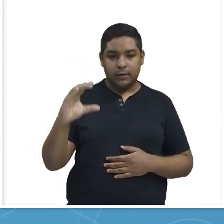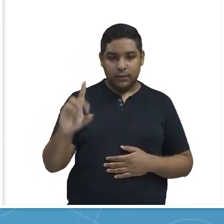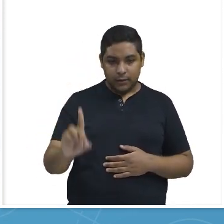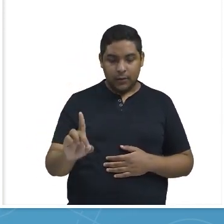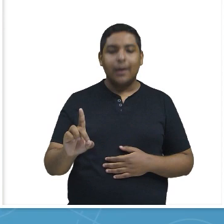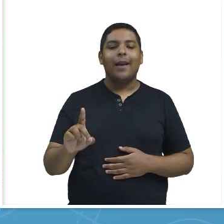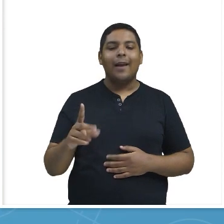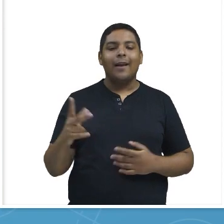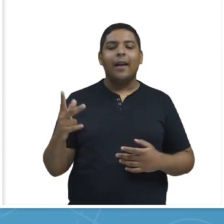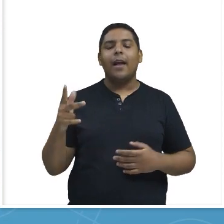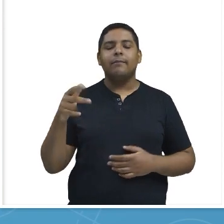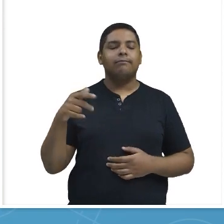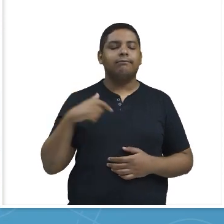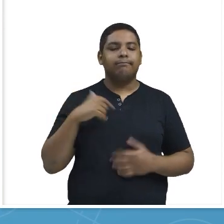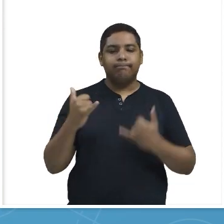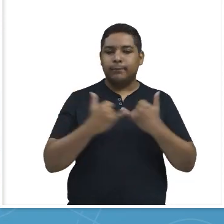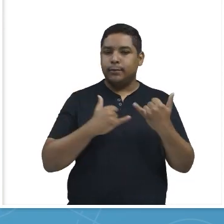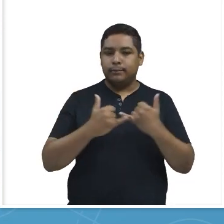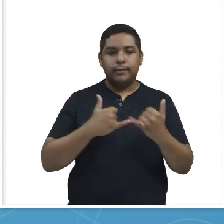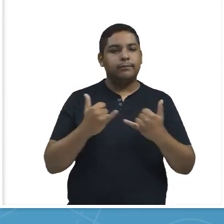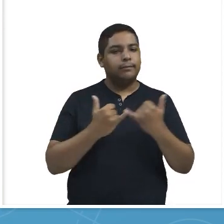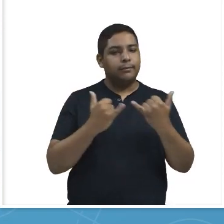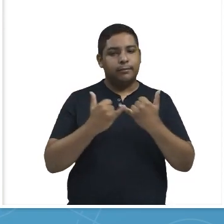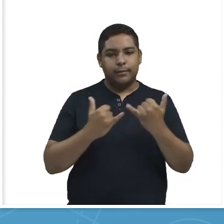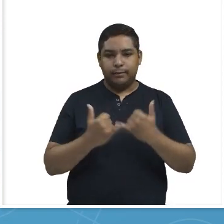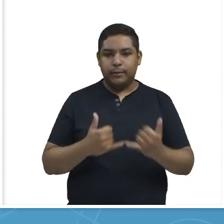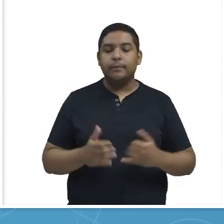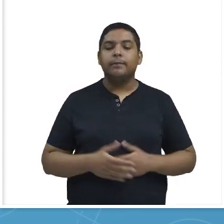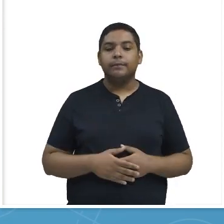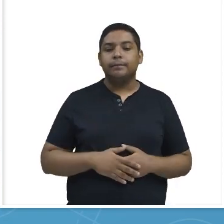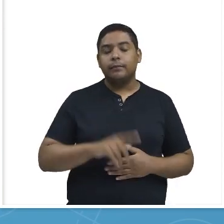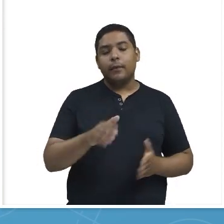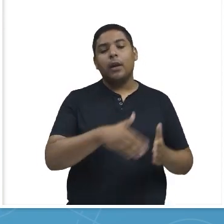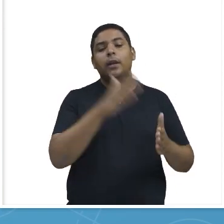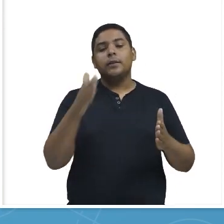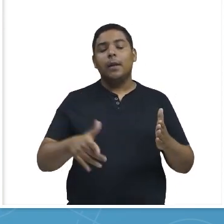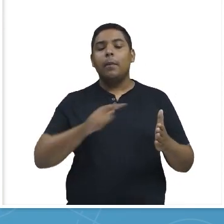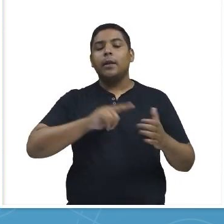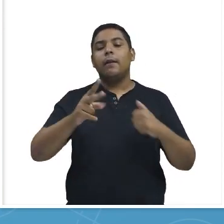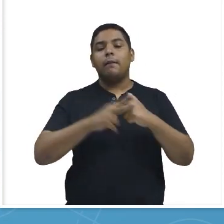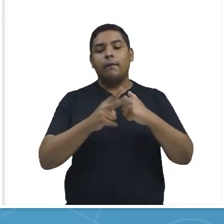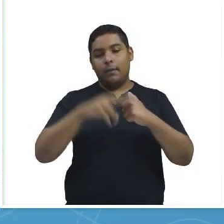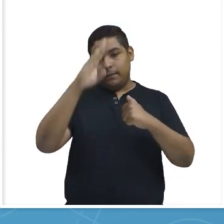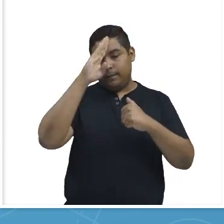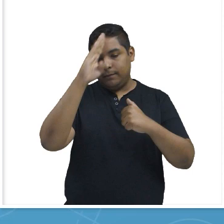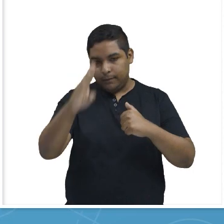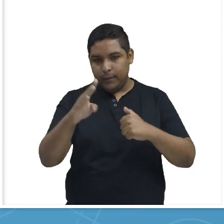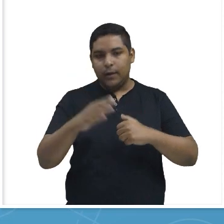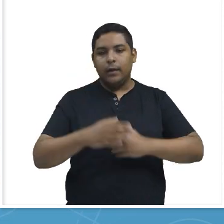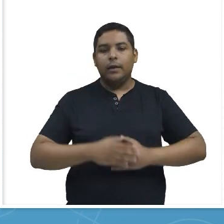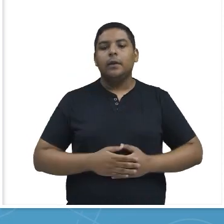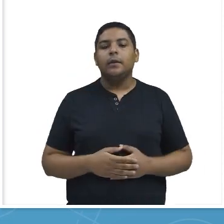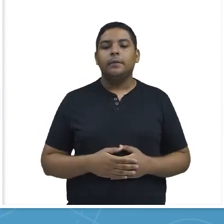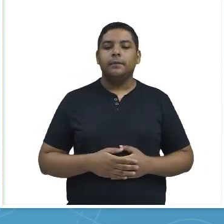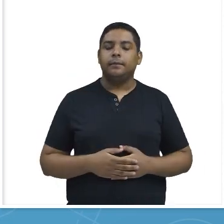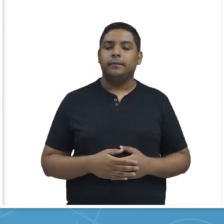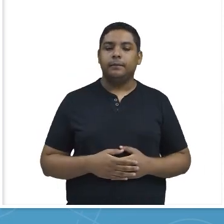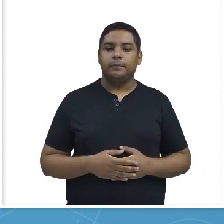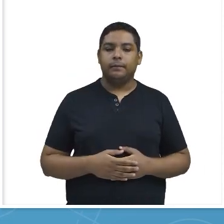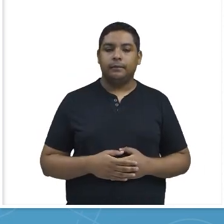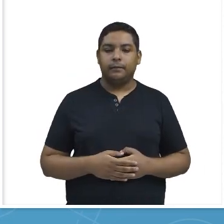to. Seguido de quem, people? Verbo principal, eat. study,